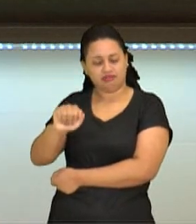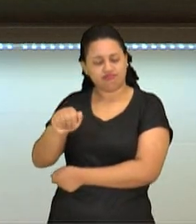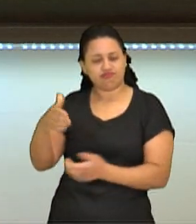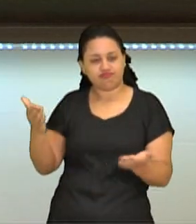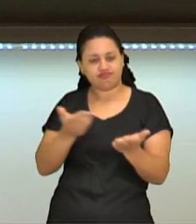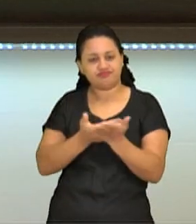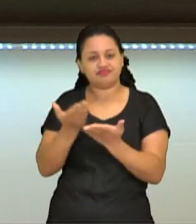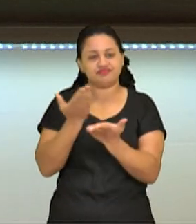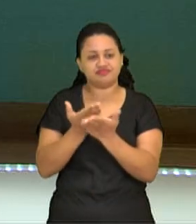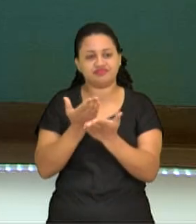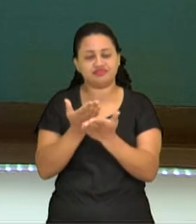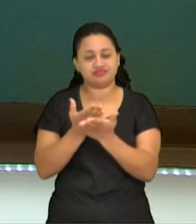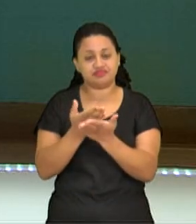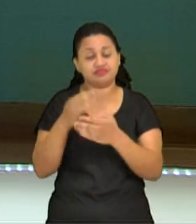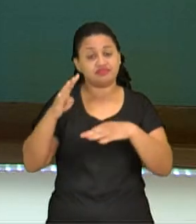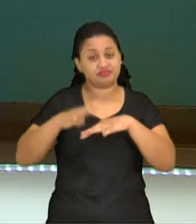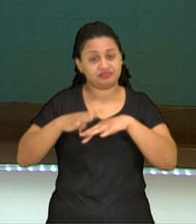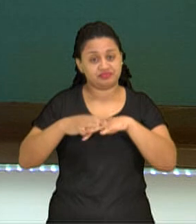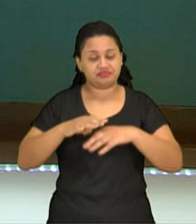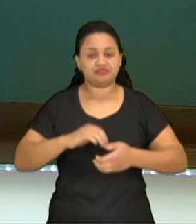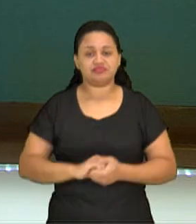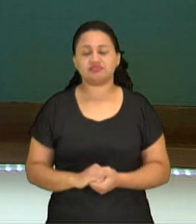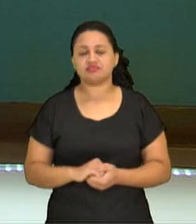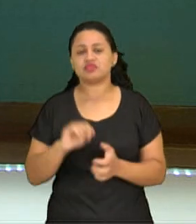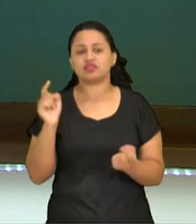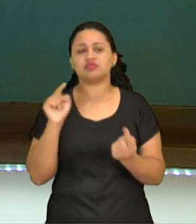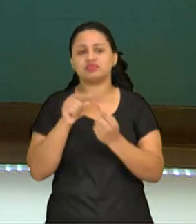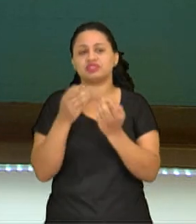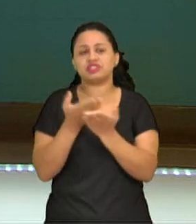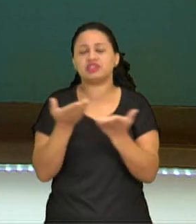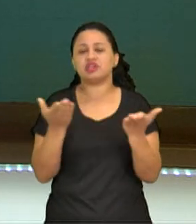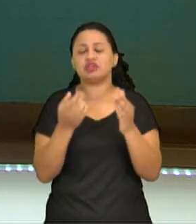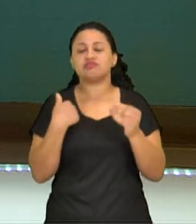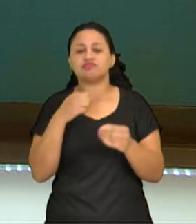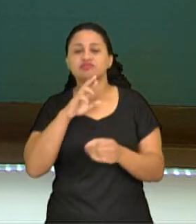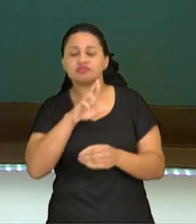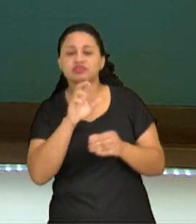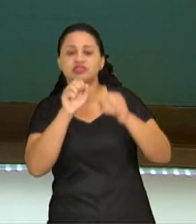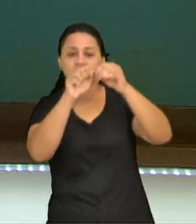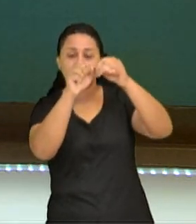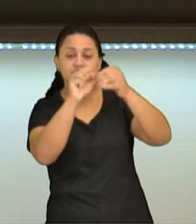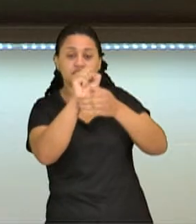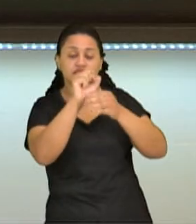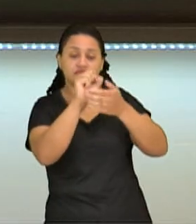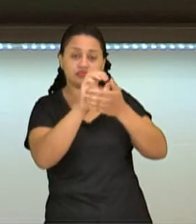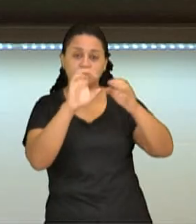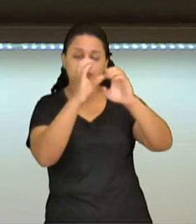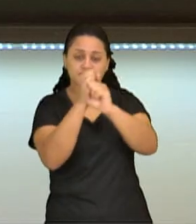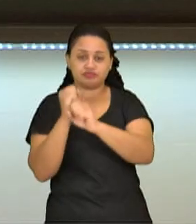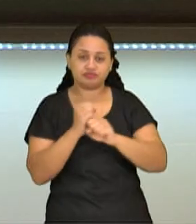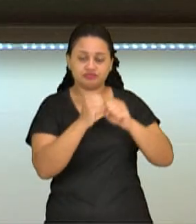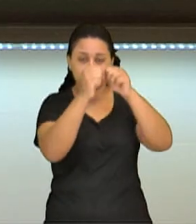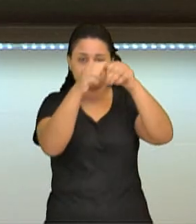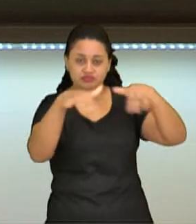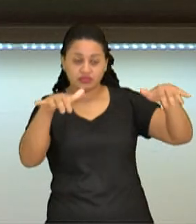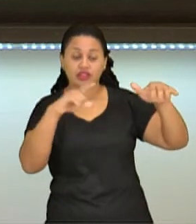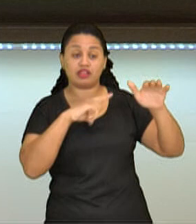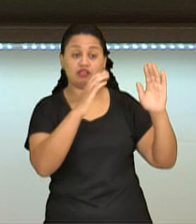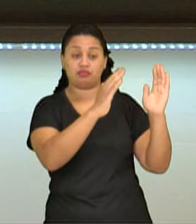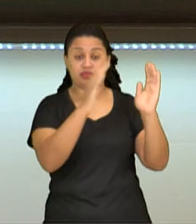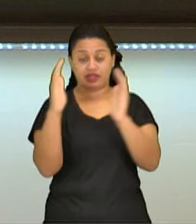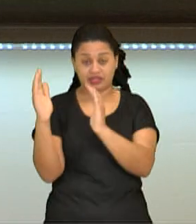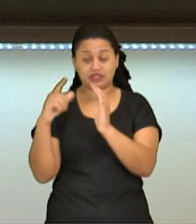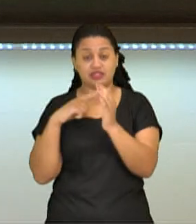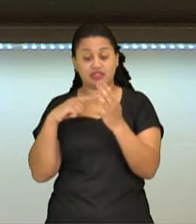O objetivo da aula de hoje é resolver expressões numéricas com parênteses e as 4 operações básicas.